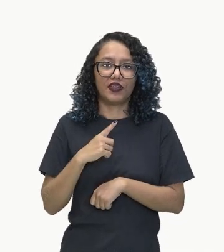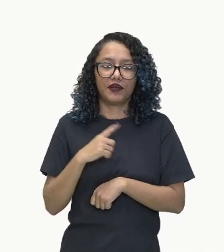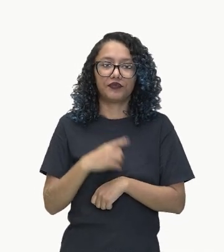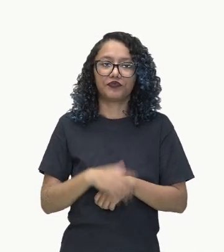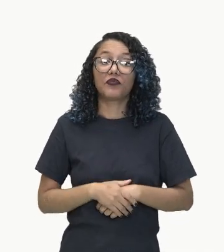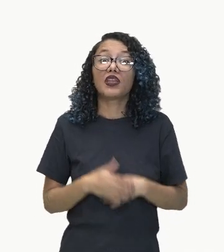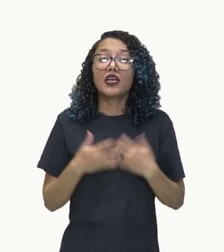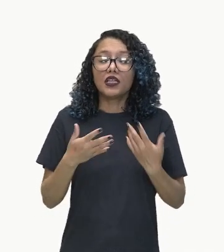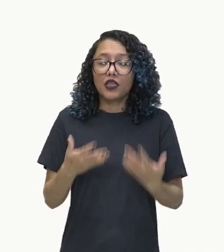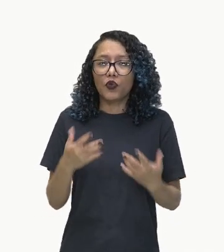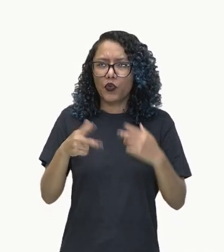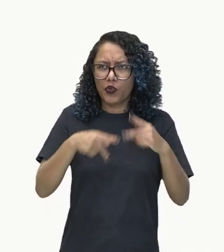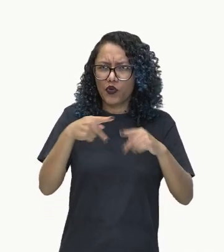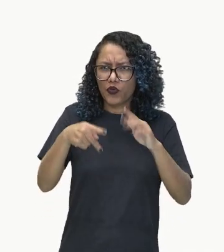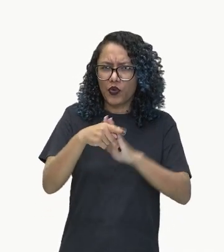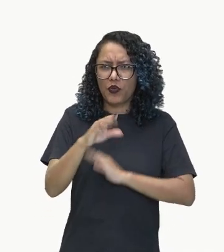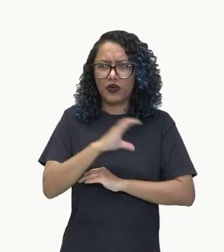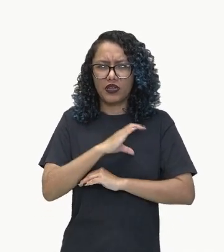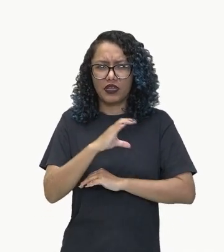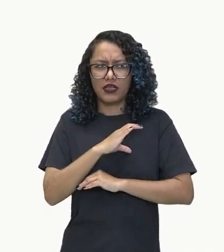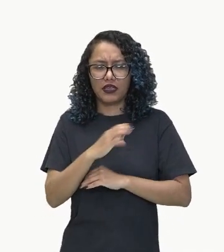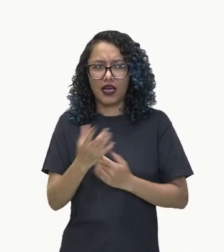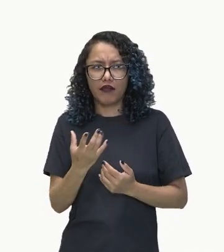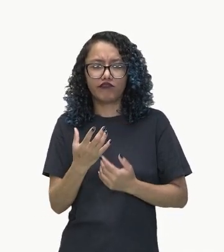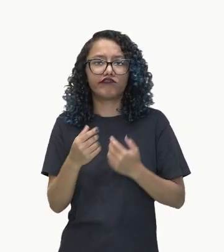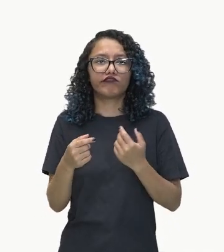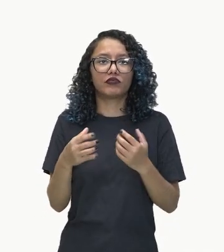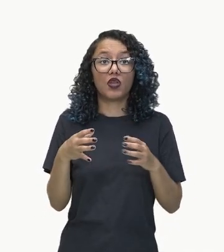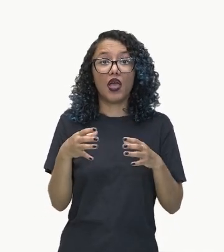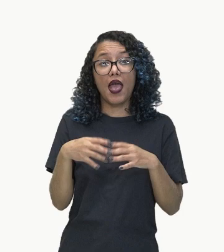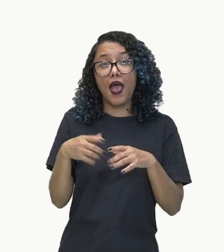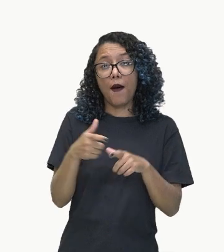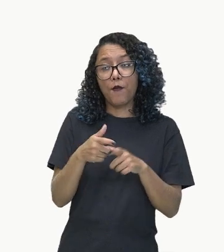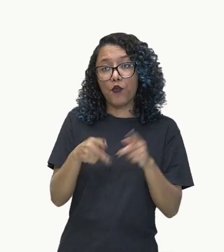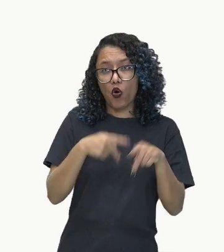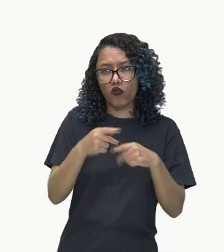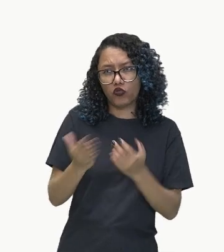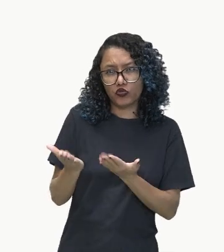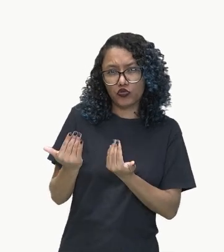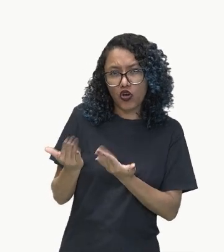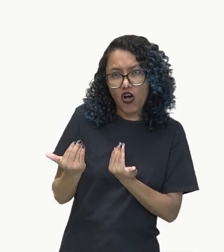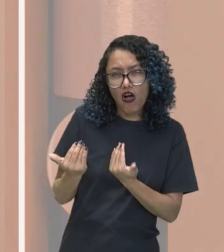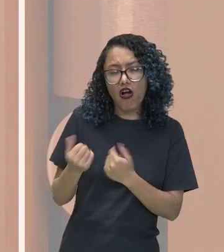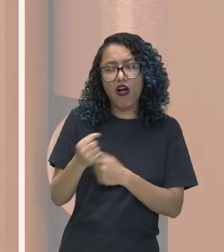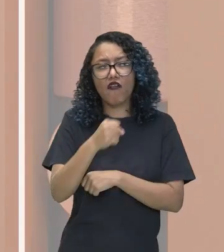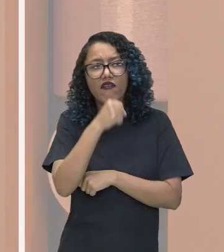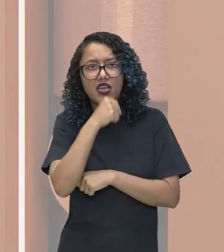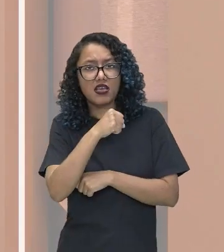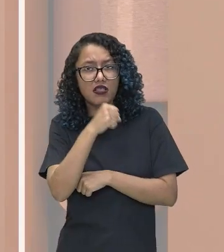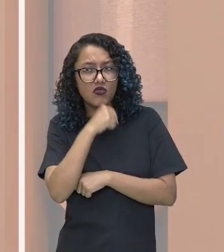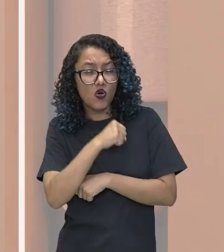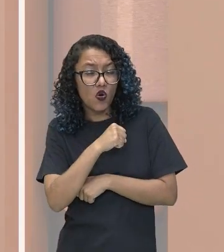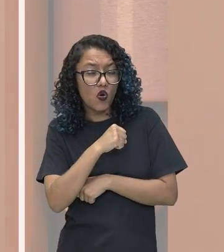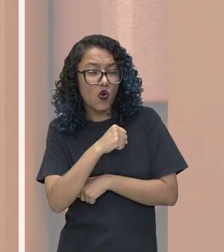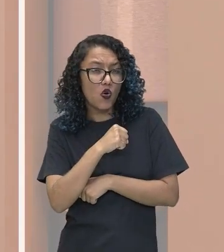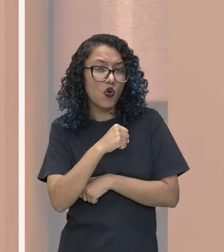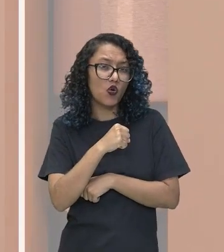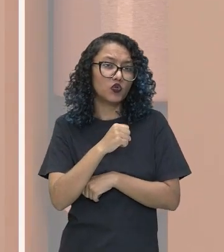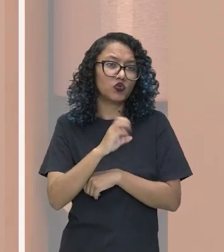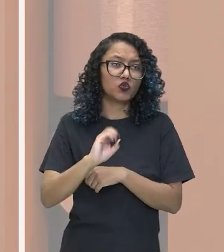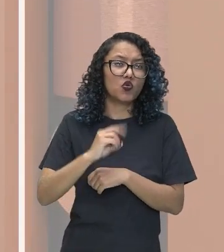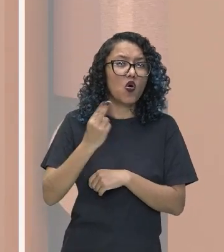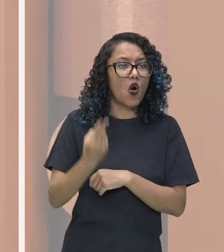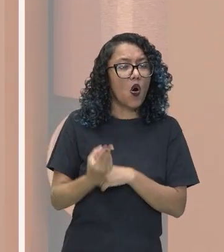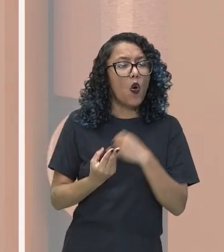é uma população jovem, é uma população mais velha, é uma população que está aí